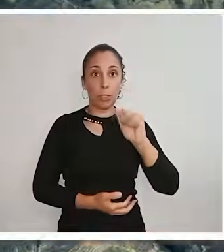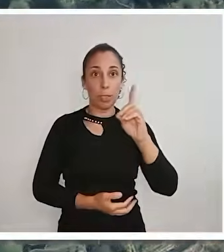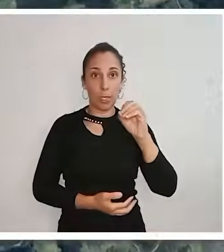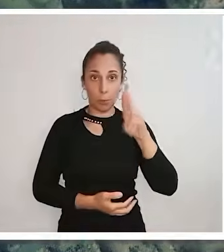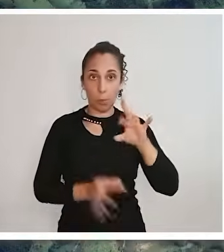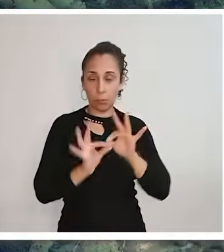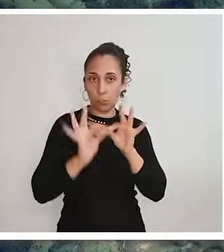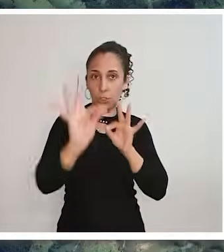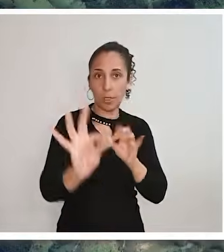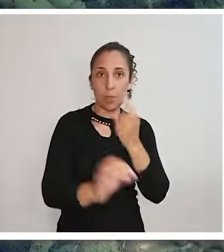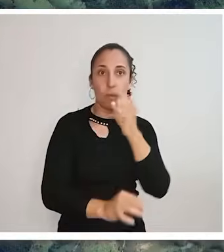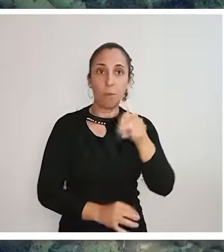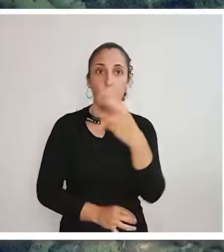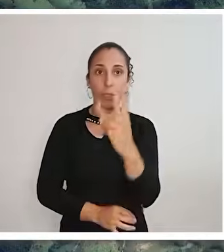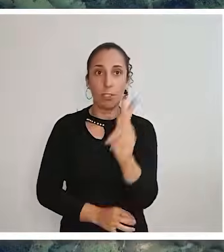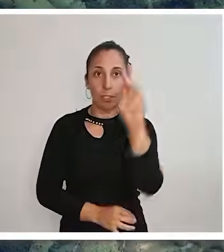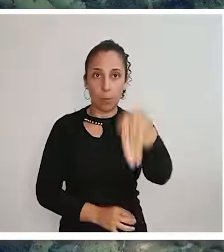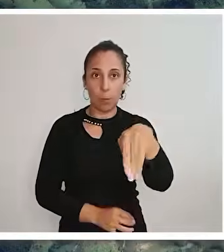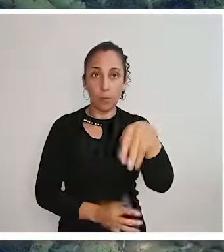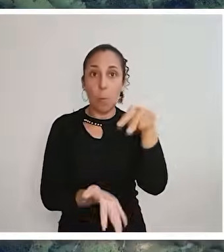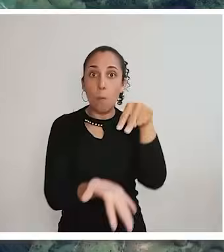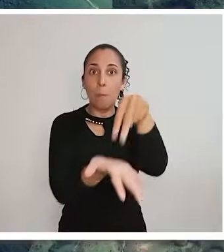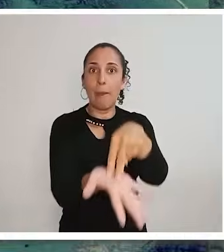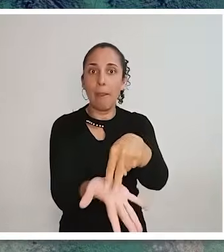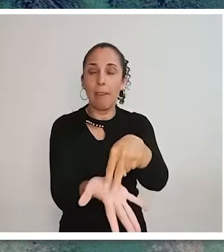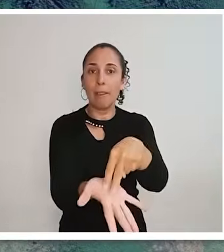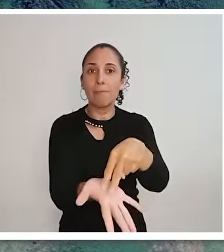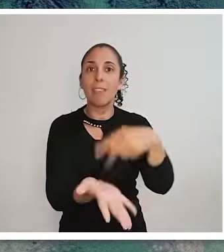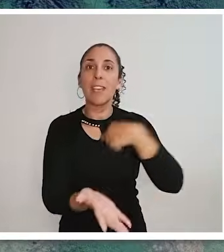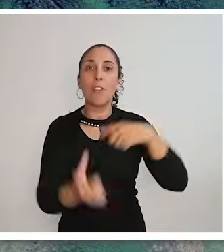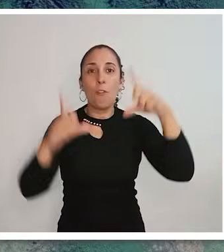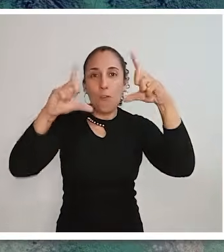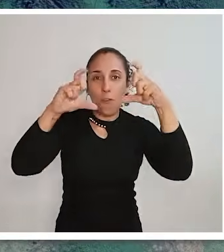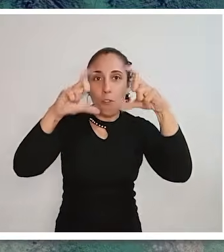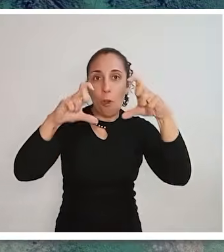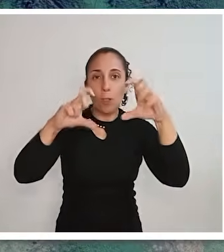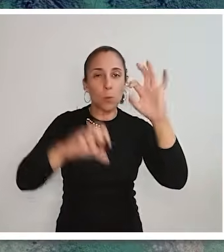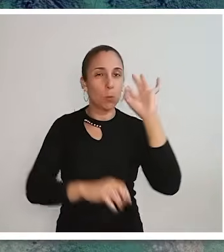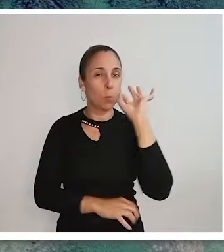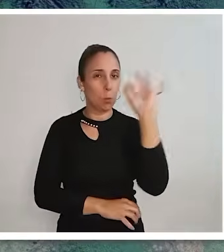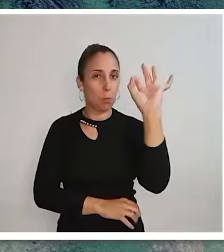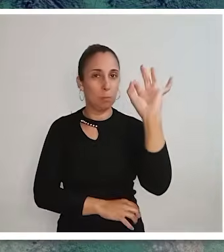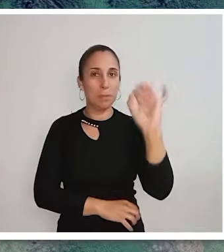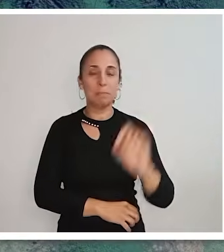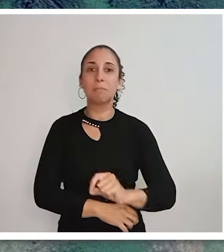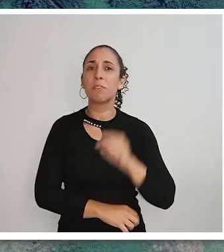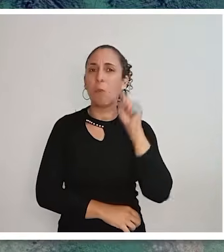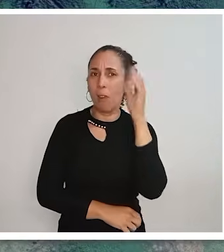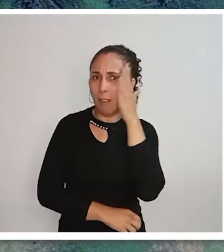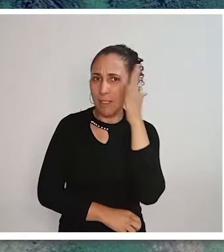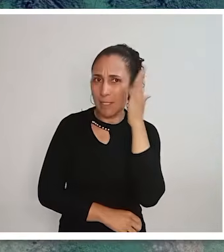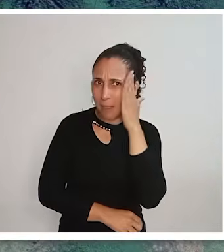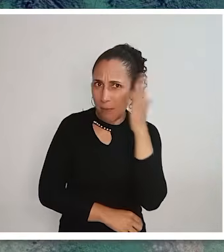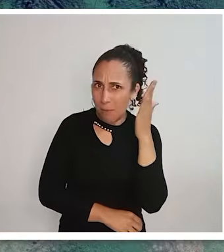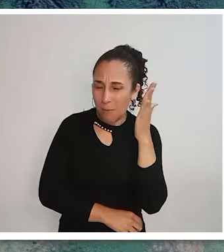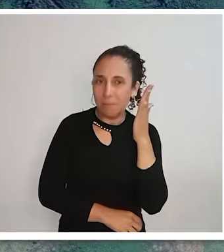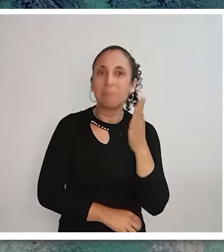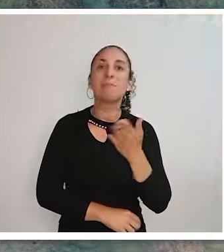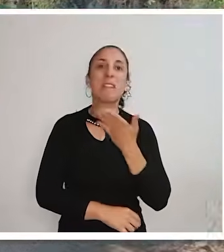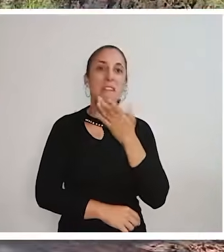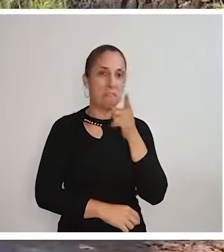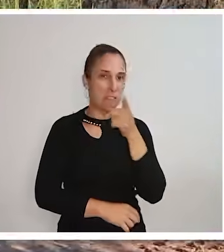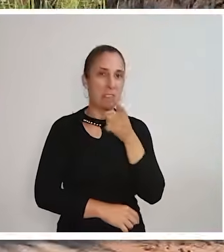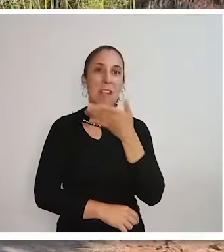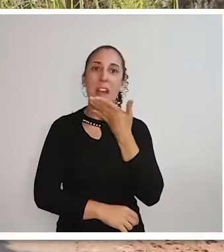1,3 quilômetros do centro de Chiador que eu tinha certeza que ia render uma foto fantástica. E rendeu mesmo. Você vai ficar